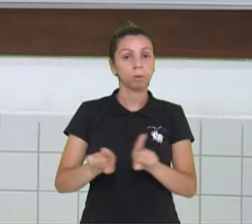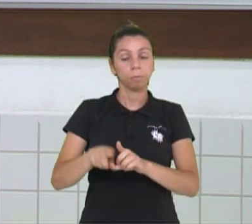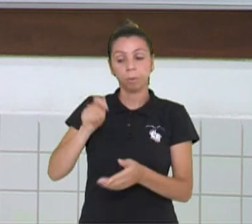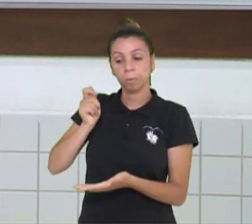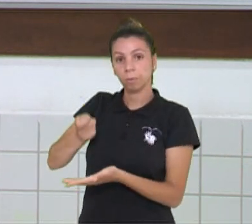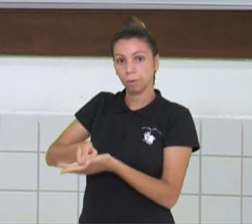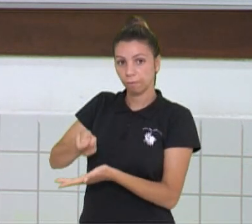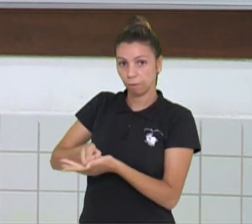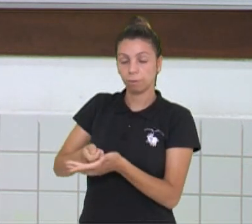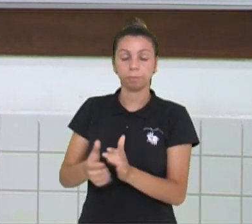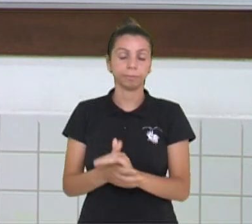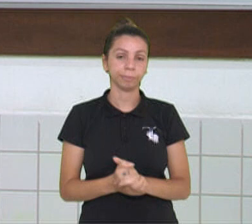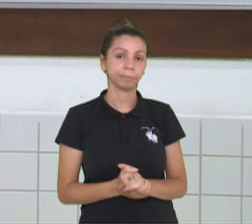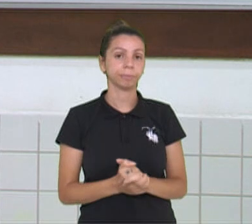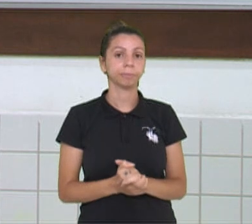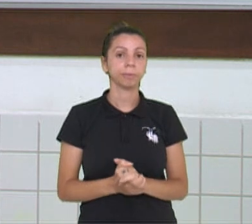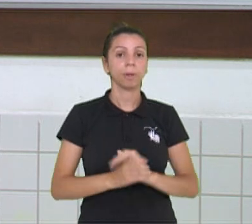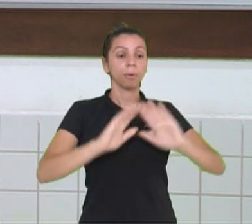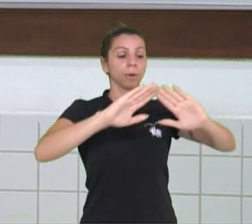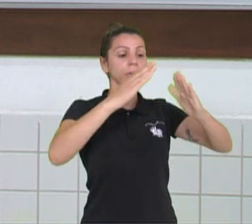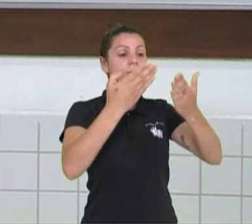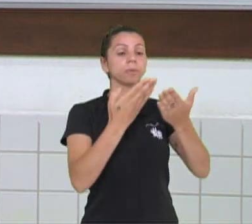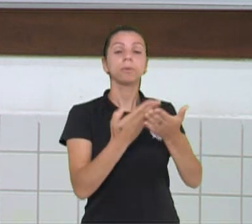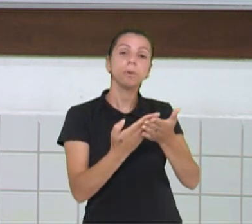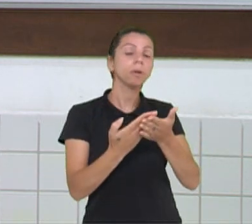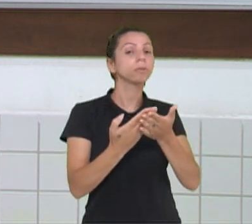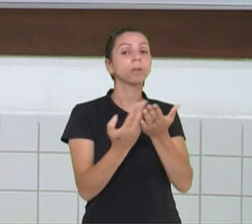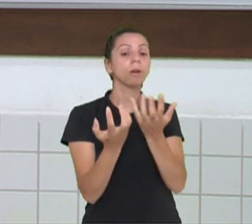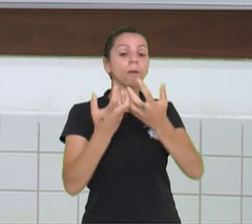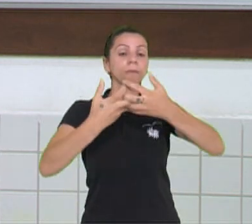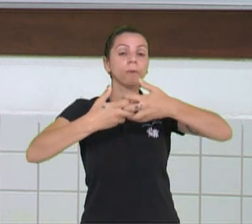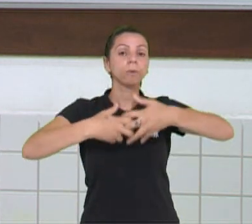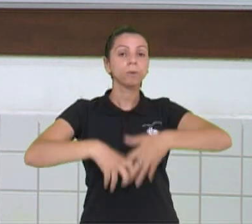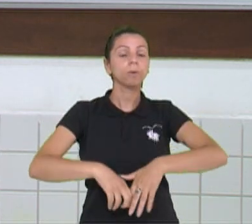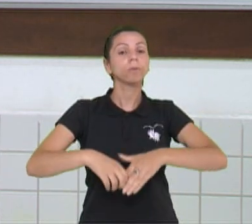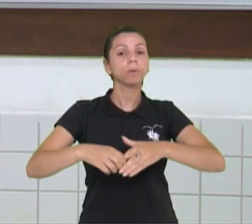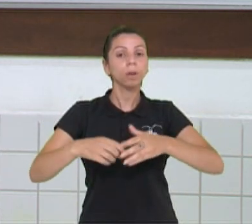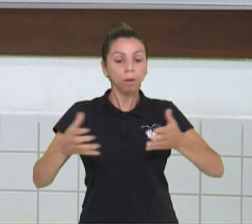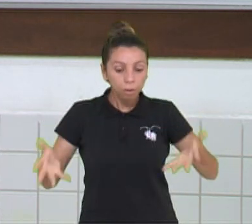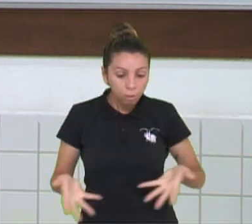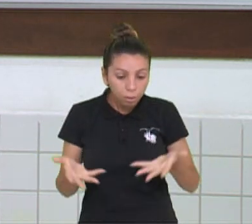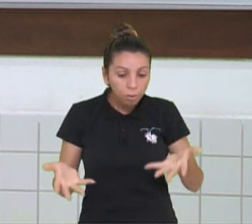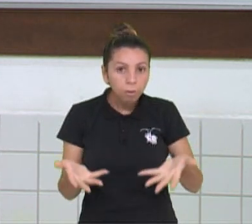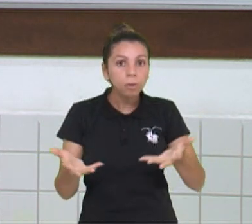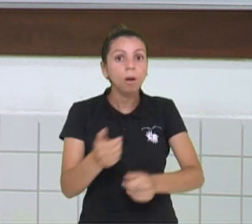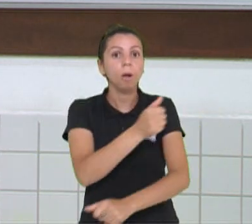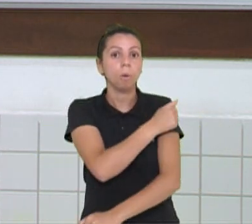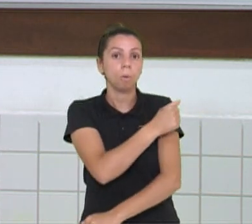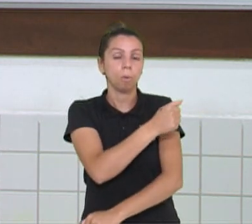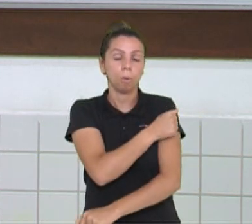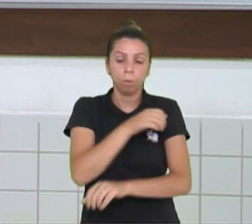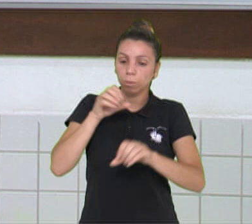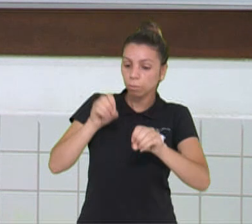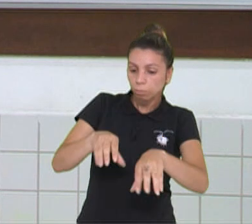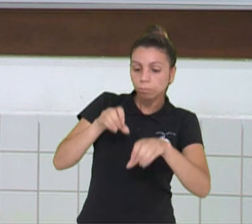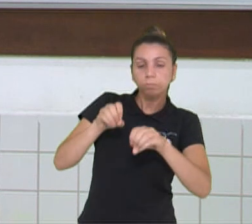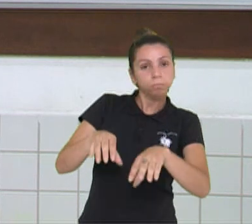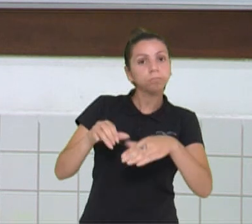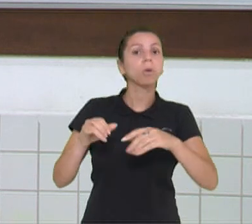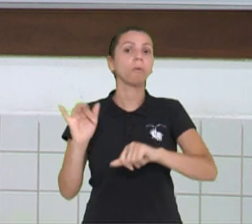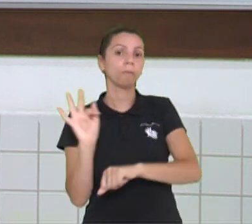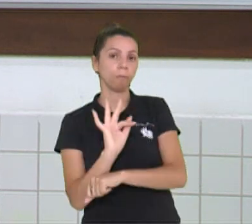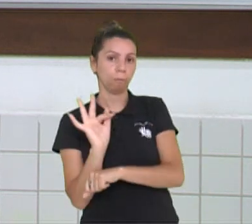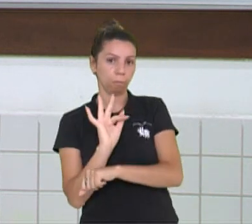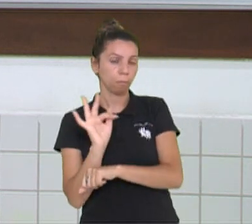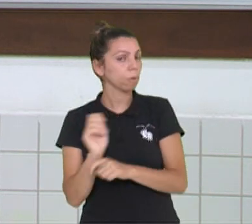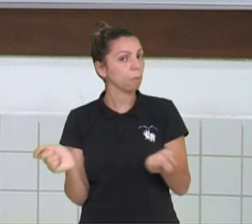deveres. A escola é uma instituição que tem a função de oferecer a vocês, alunos, a instrução, a educação formal.